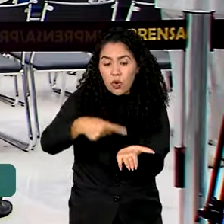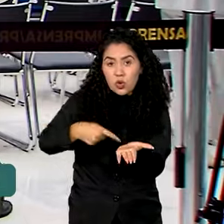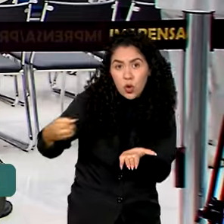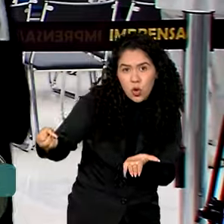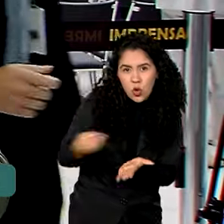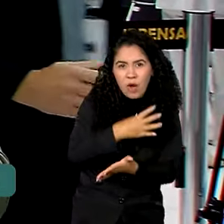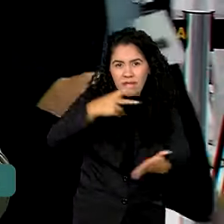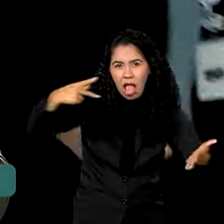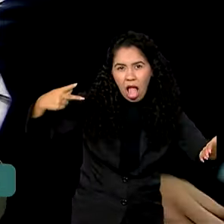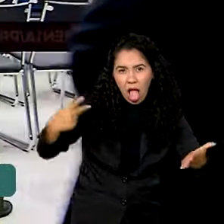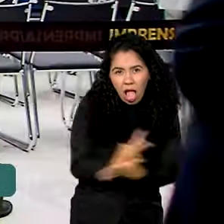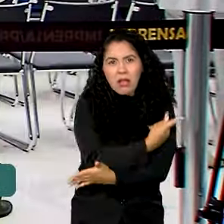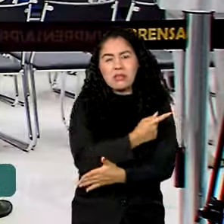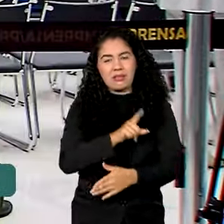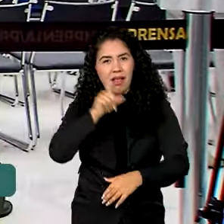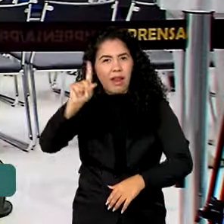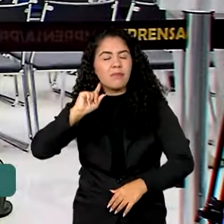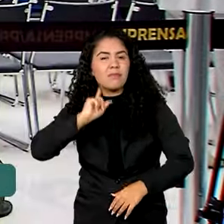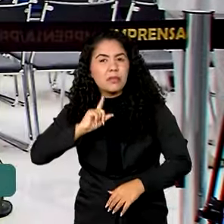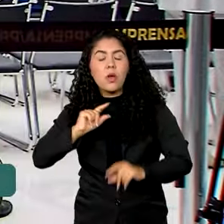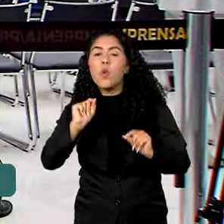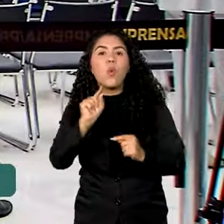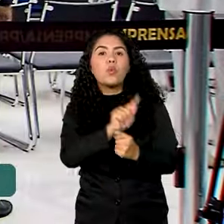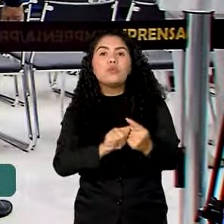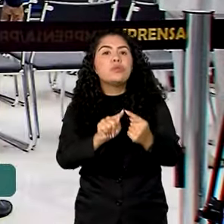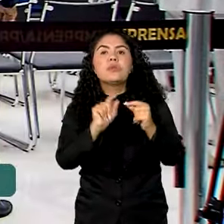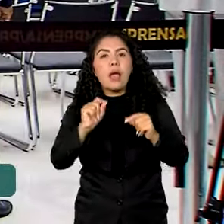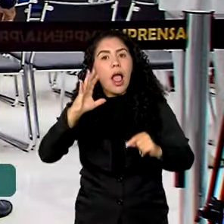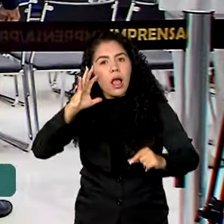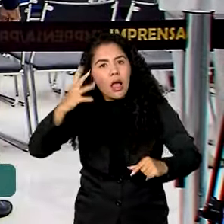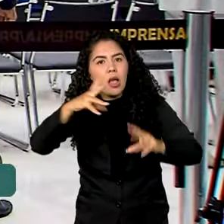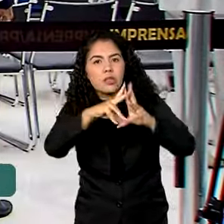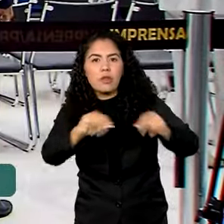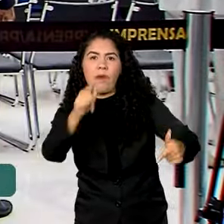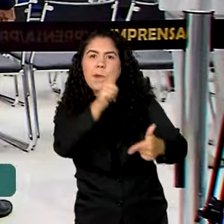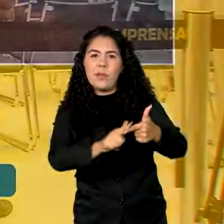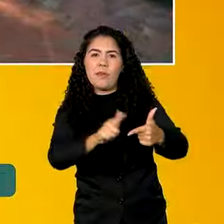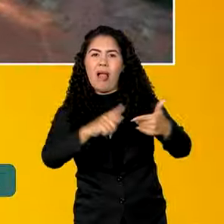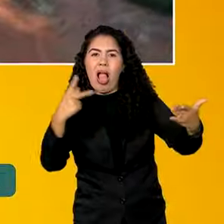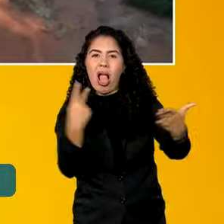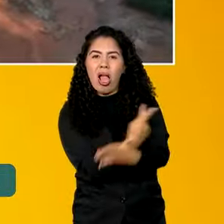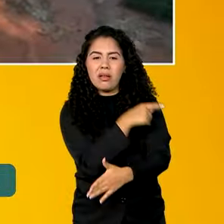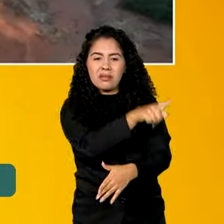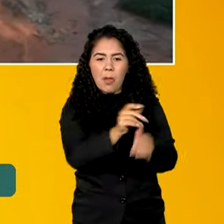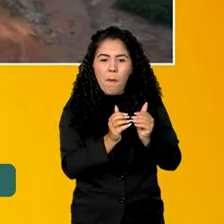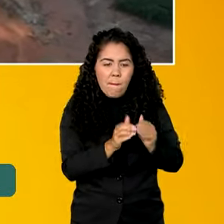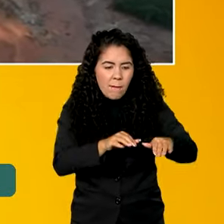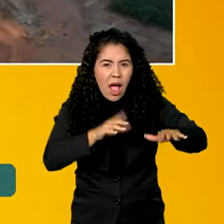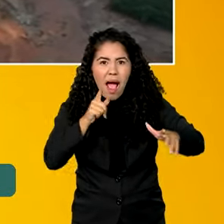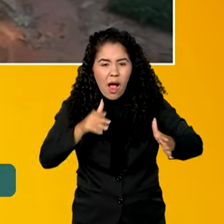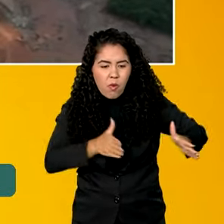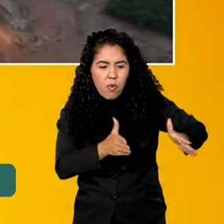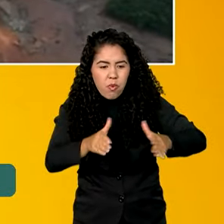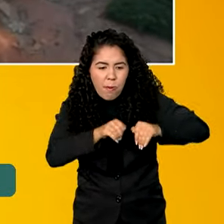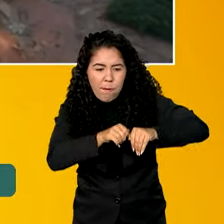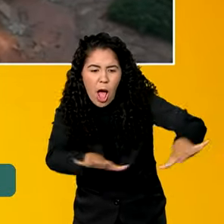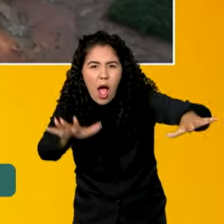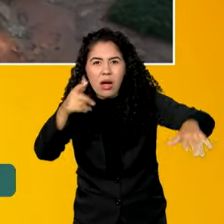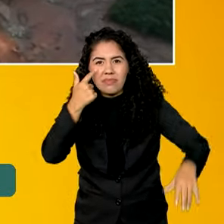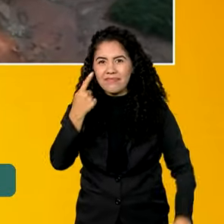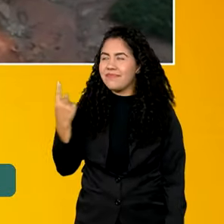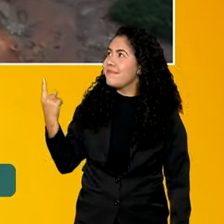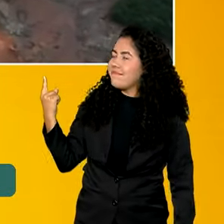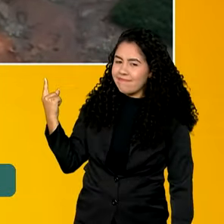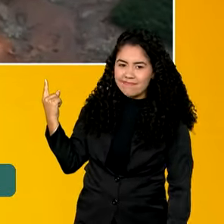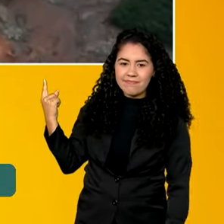tragédia de Mariana, ele tem como objetivo reparar os danos sofridos na região por causa do rompimento da barragem de San Marco, da